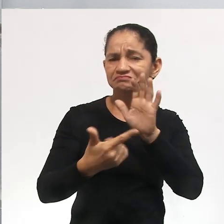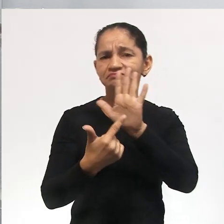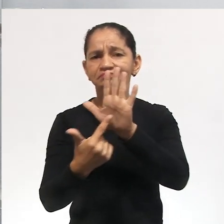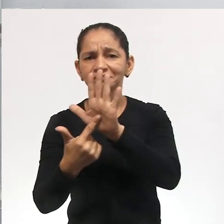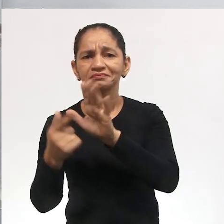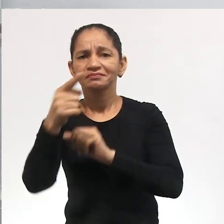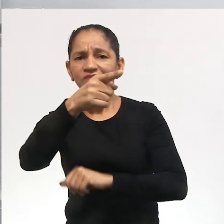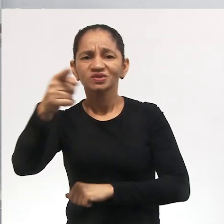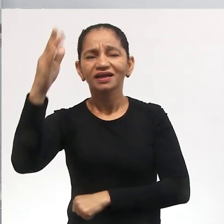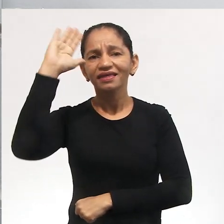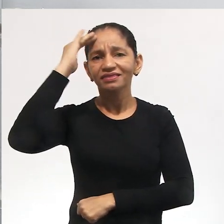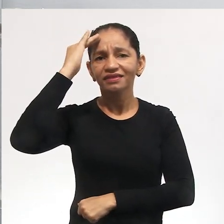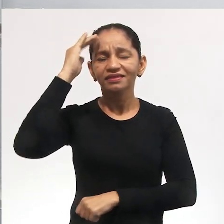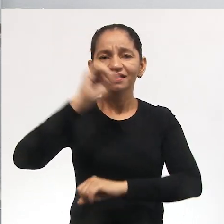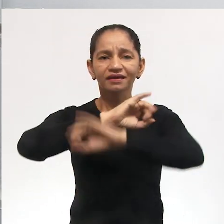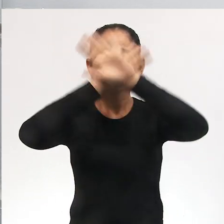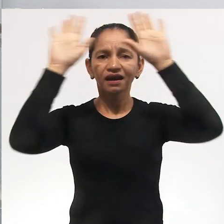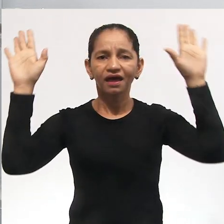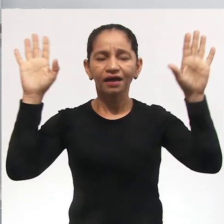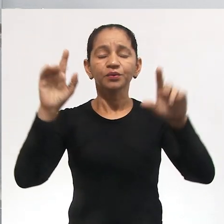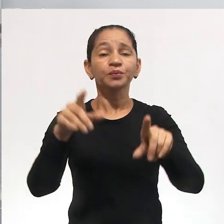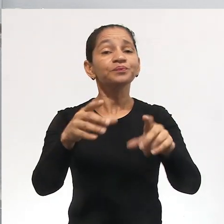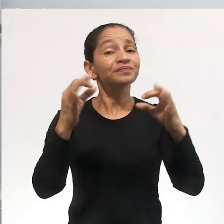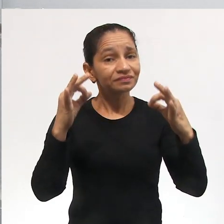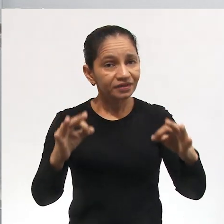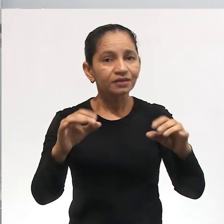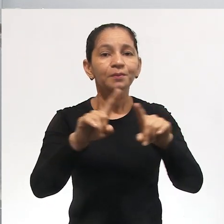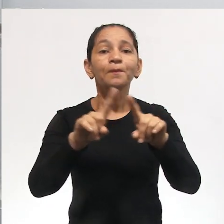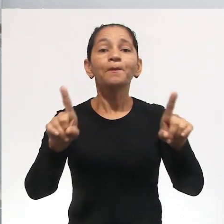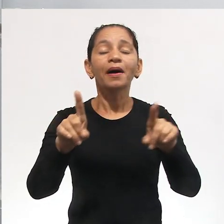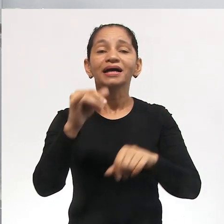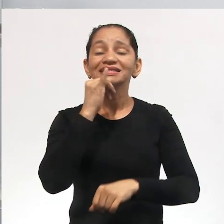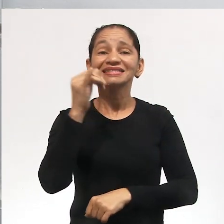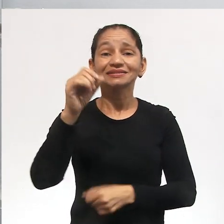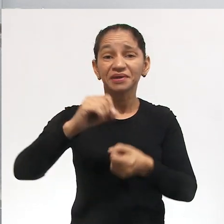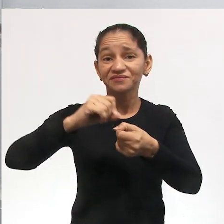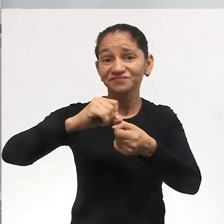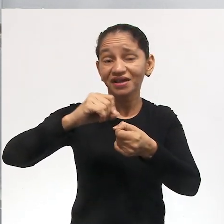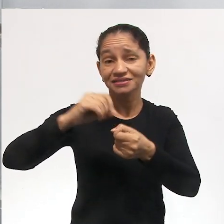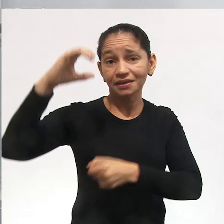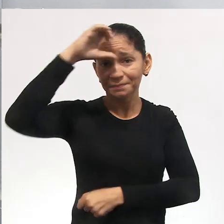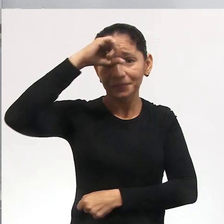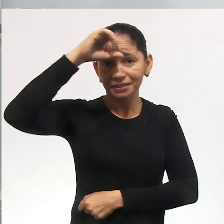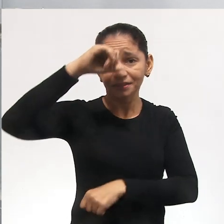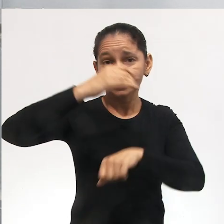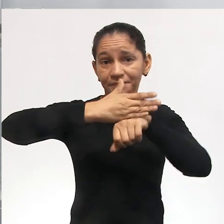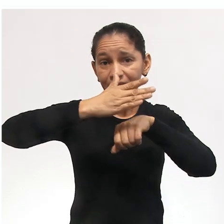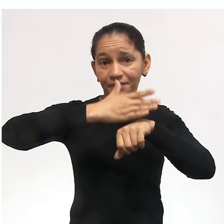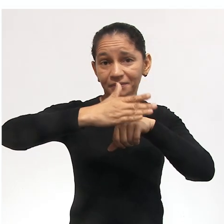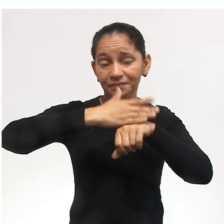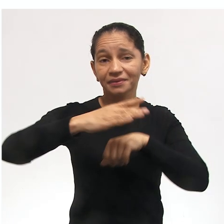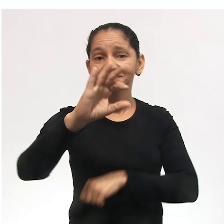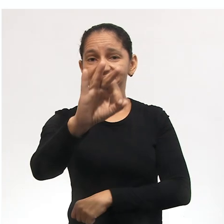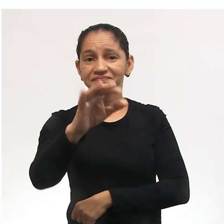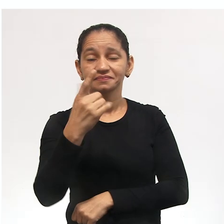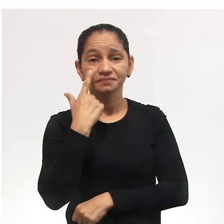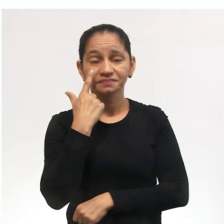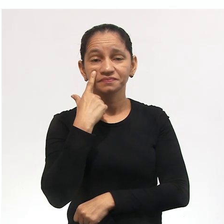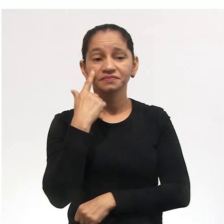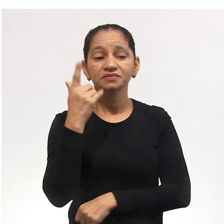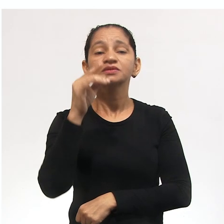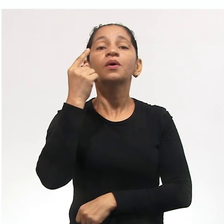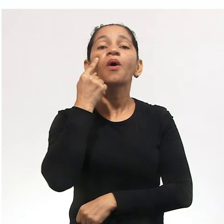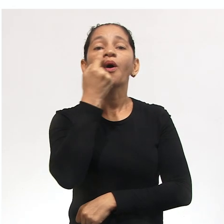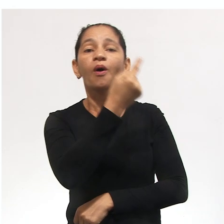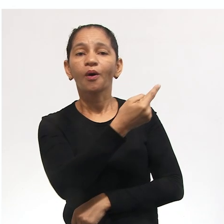essa aplicação prática e também fazer a aplicação prática, tá certo? Então vamos avançar, gente. Basicamente é isso aqui,